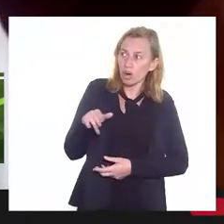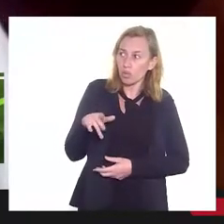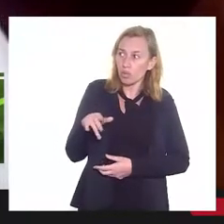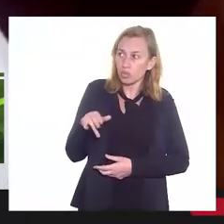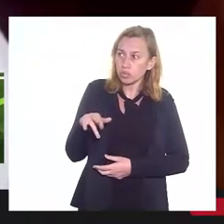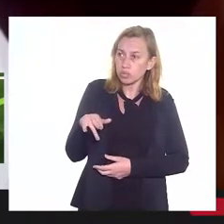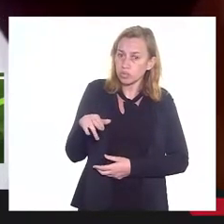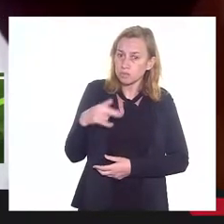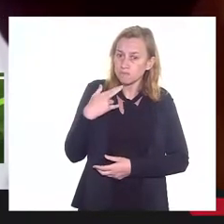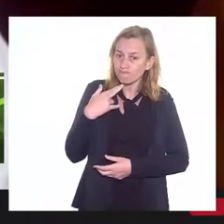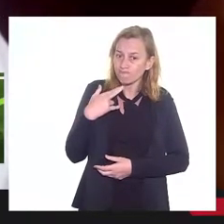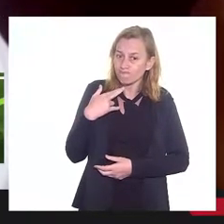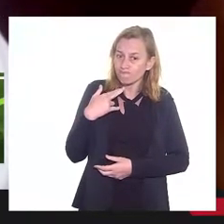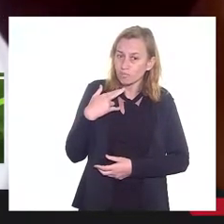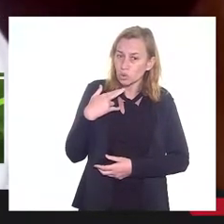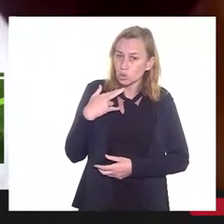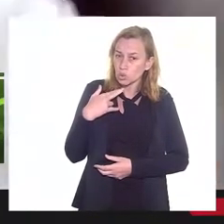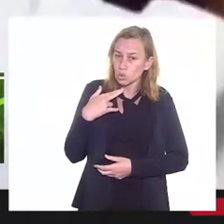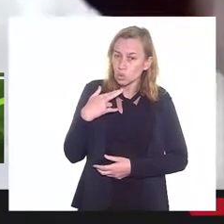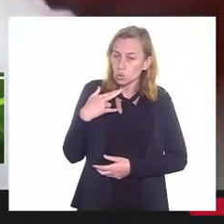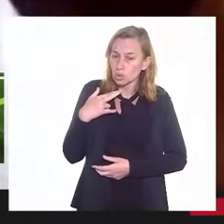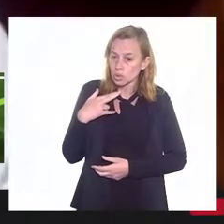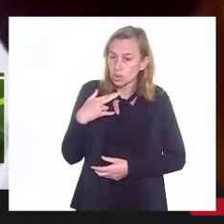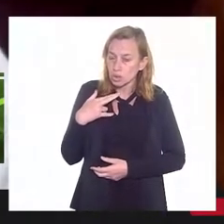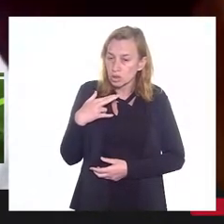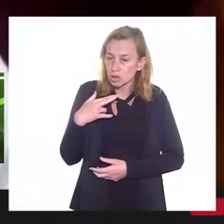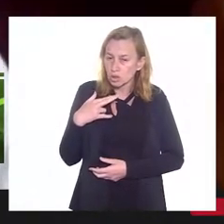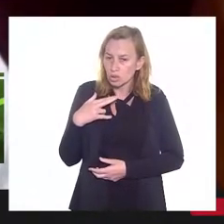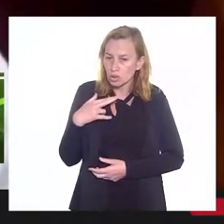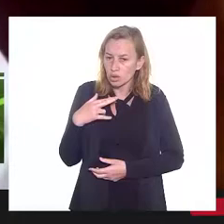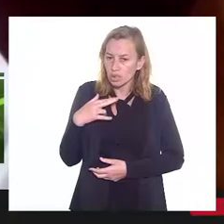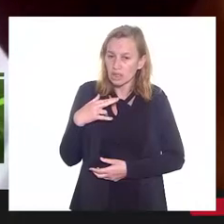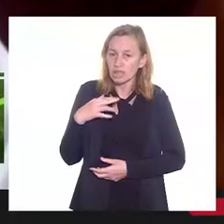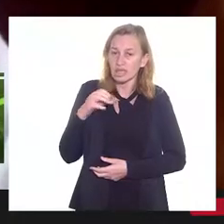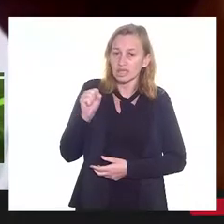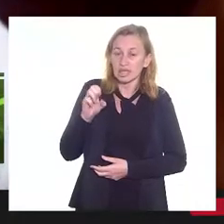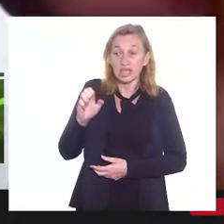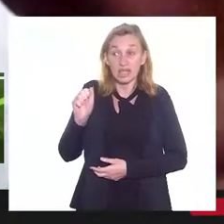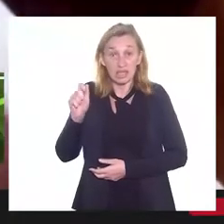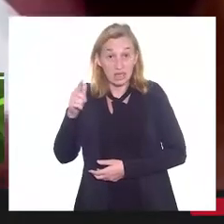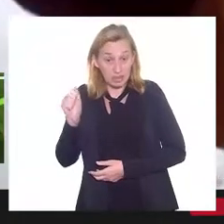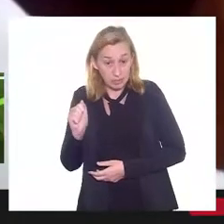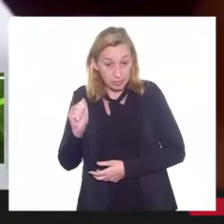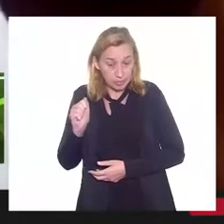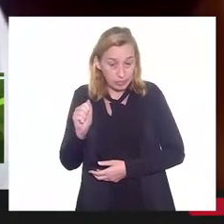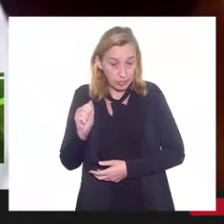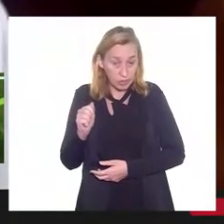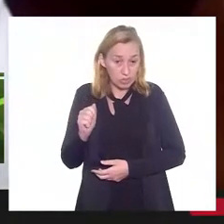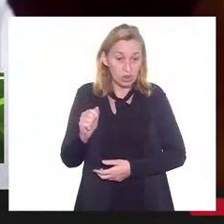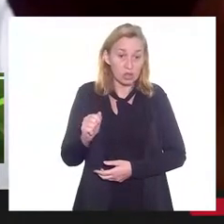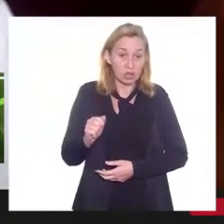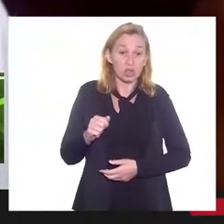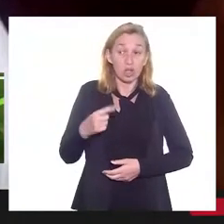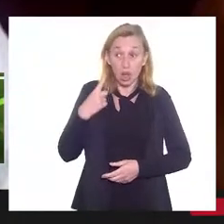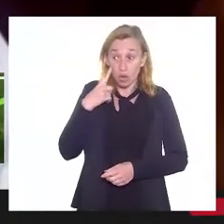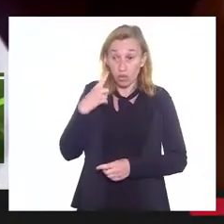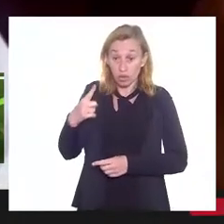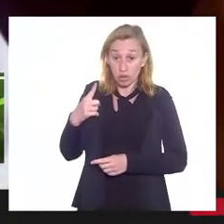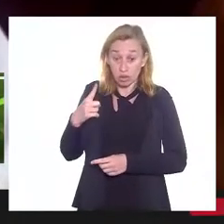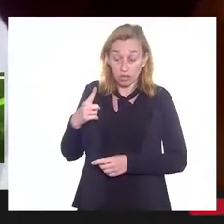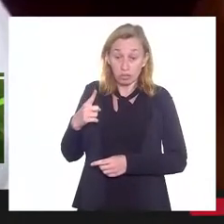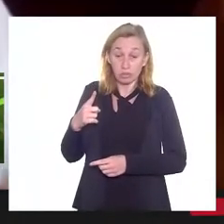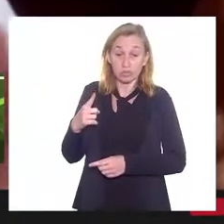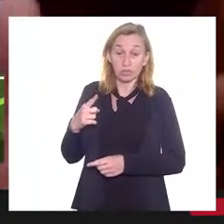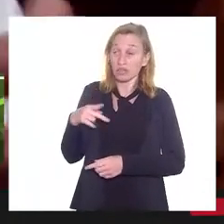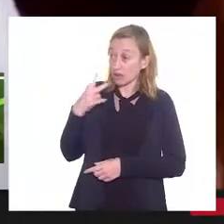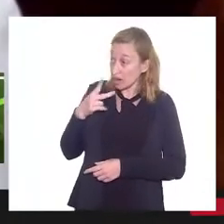é meu Deus é o único alguns esa abaixo César eu cruzei o corredor com ele